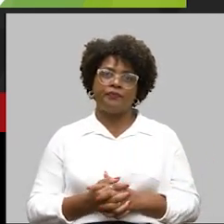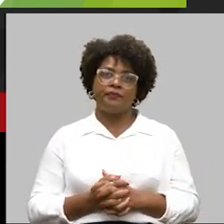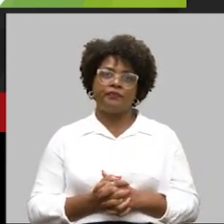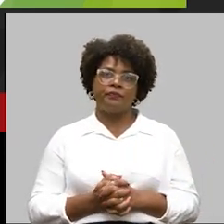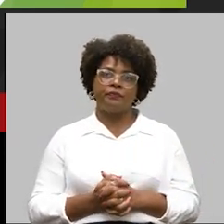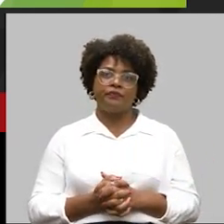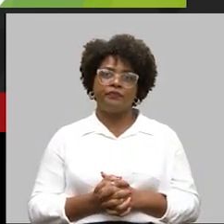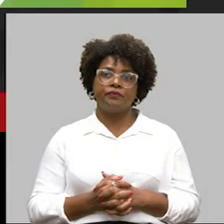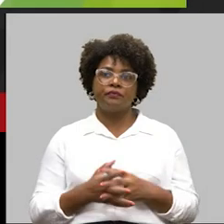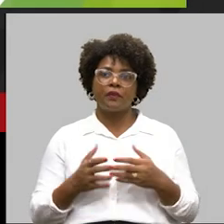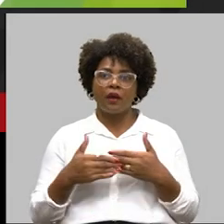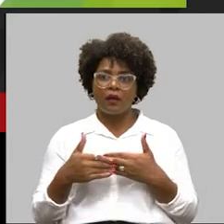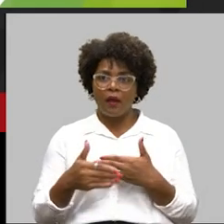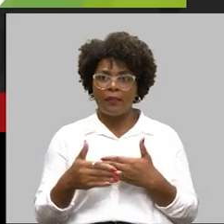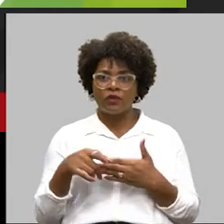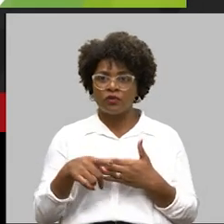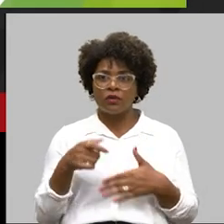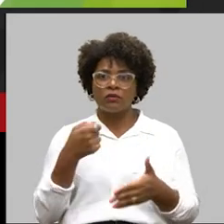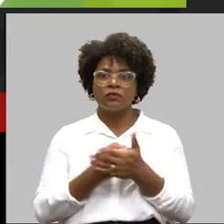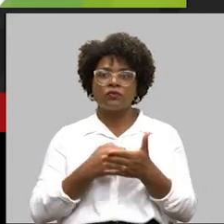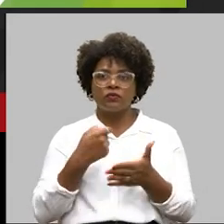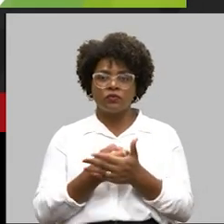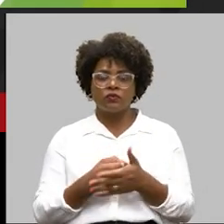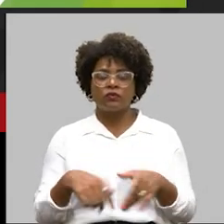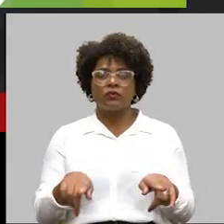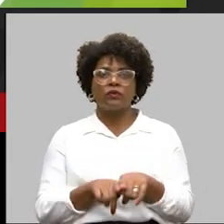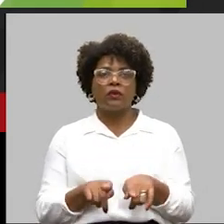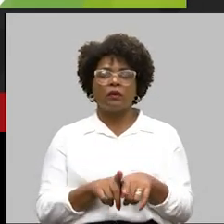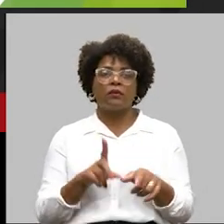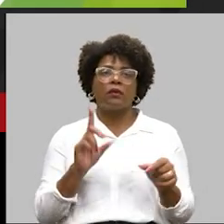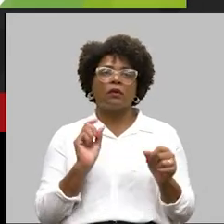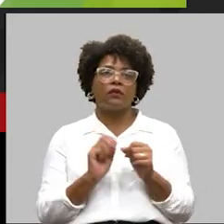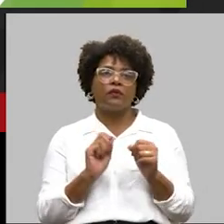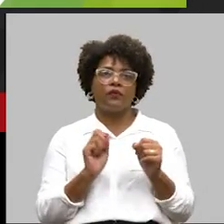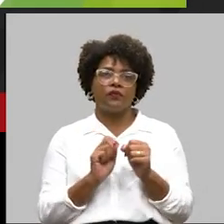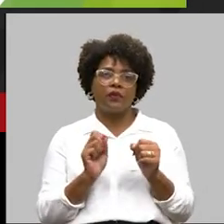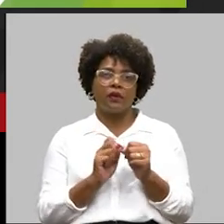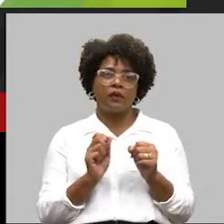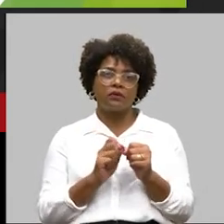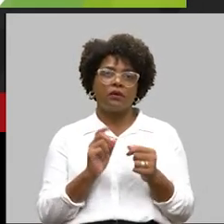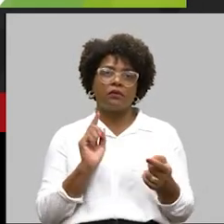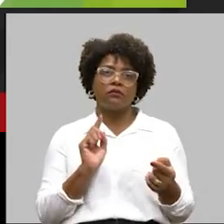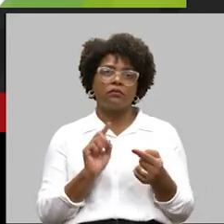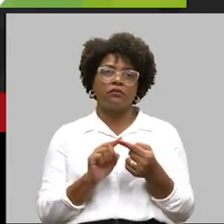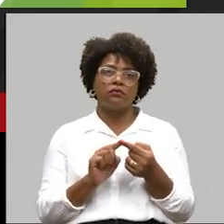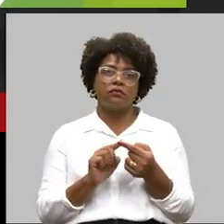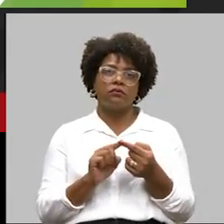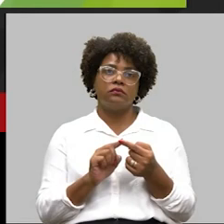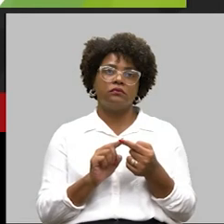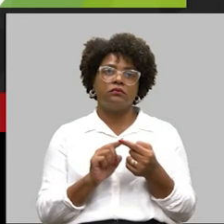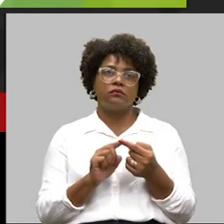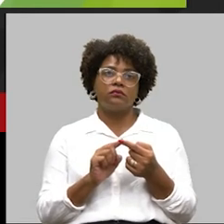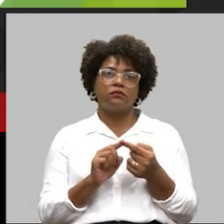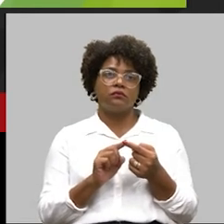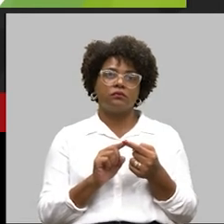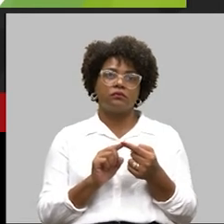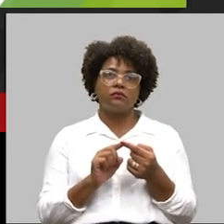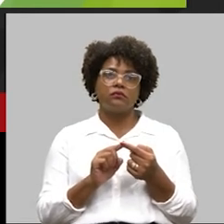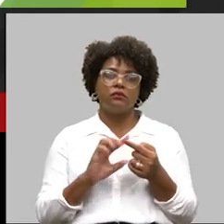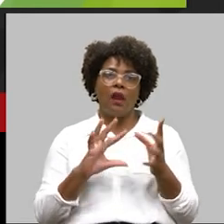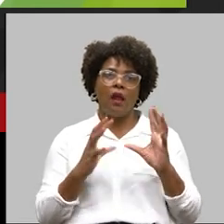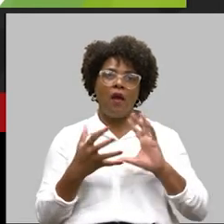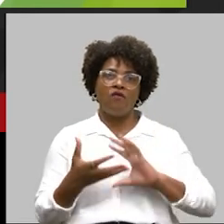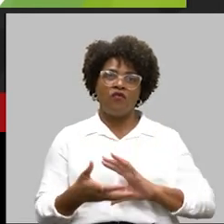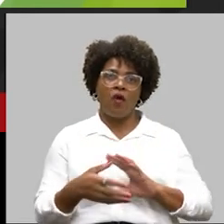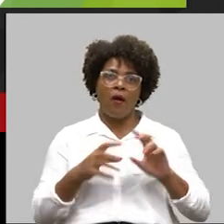e a a partir desta luta a gente faz dentro do dos grandes objetivos a luta pela reforma agrária